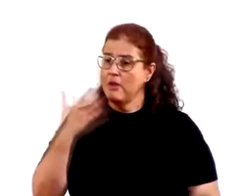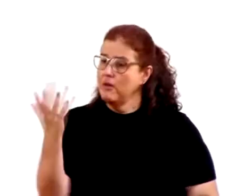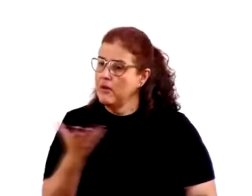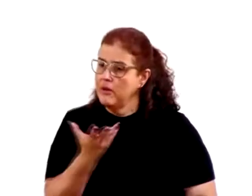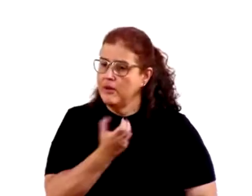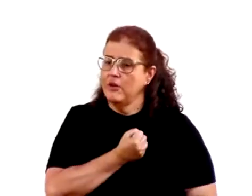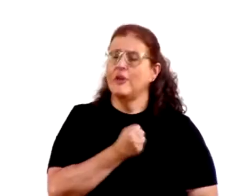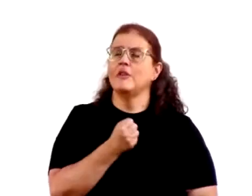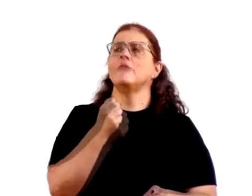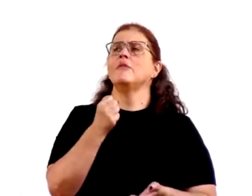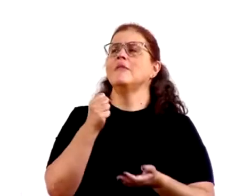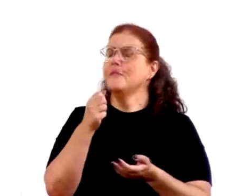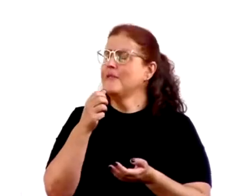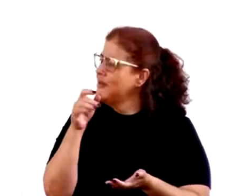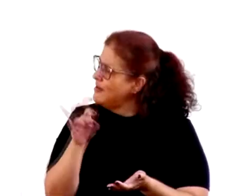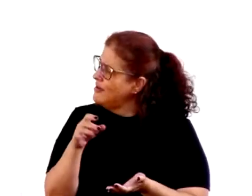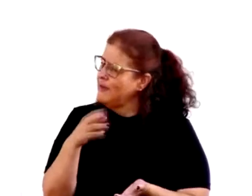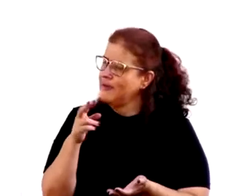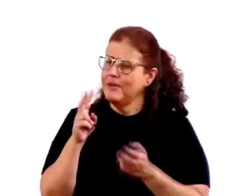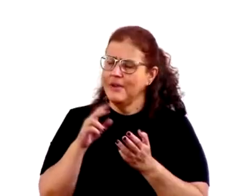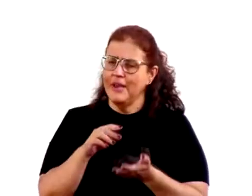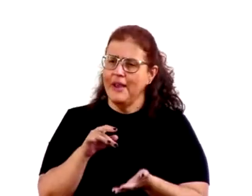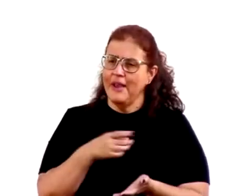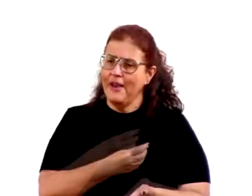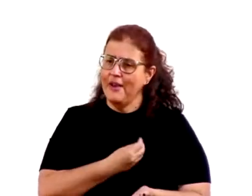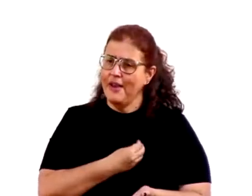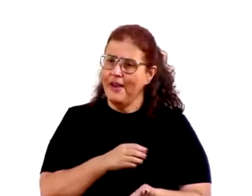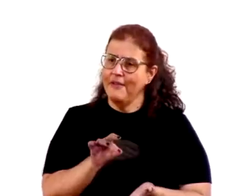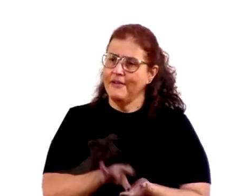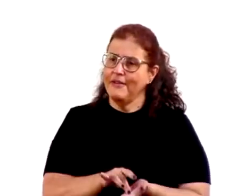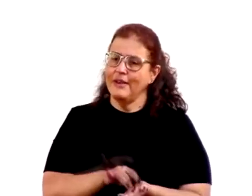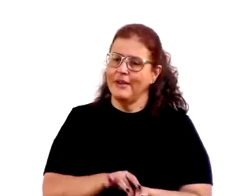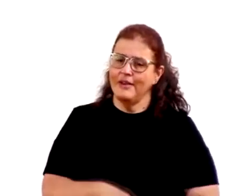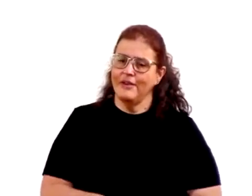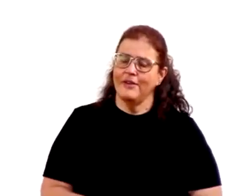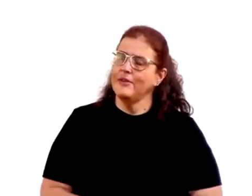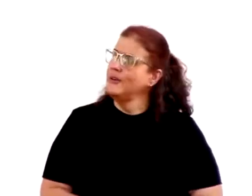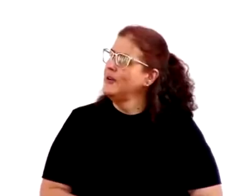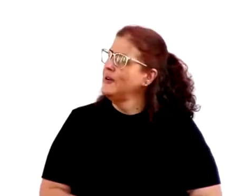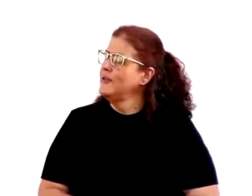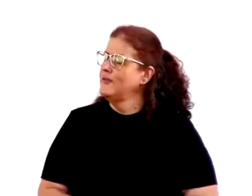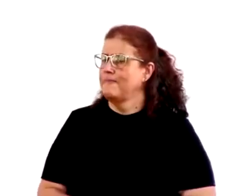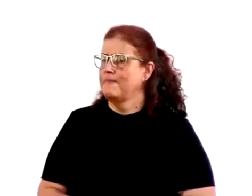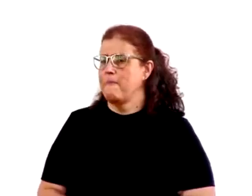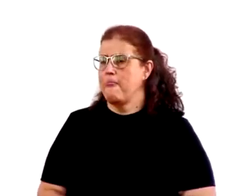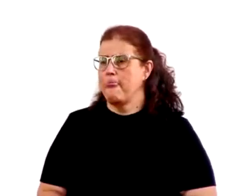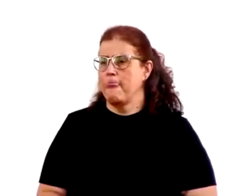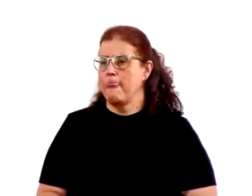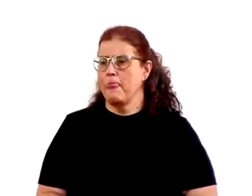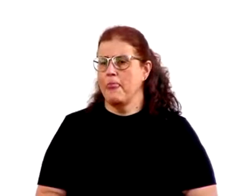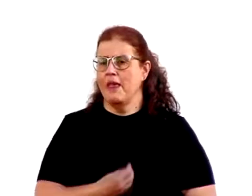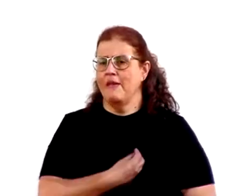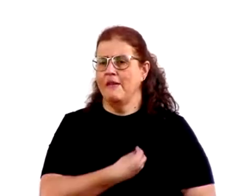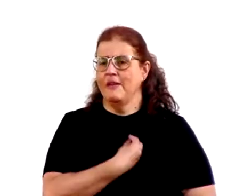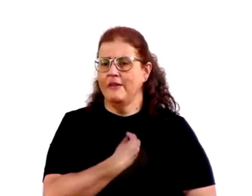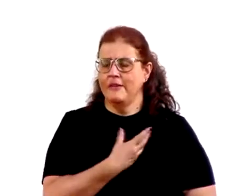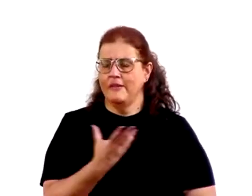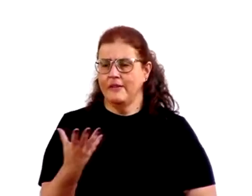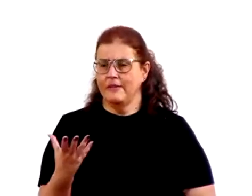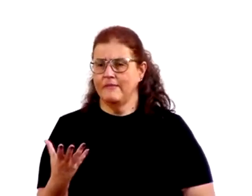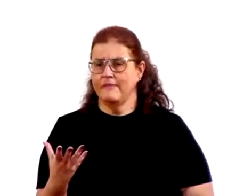Assim como a Escritura foi falando que um dia o seu reino seria